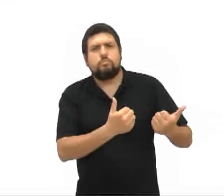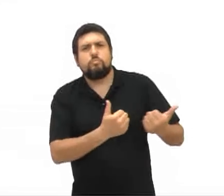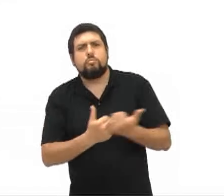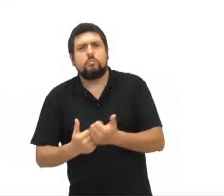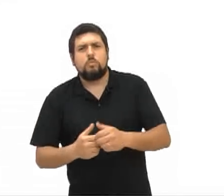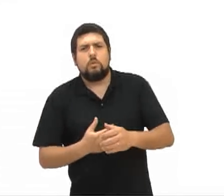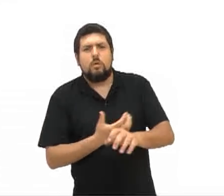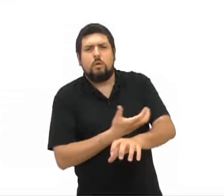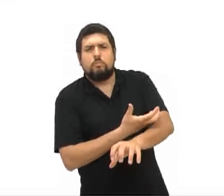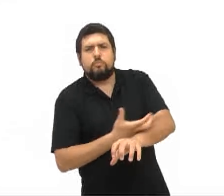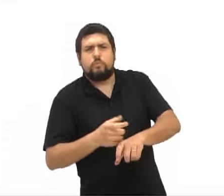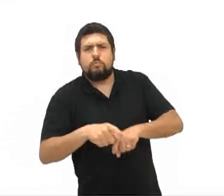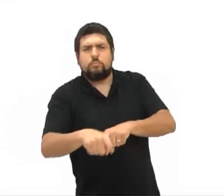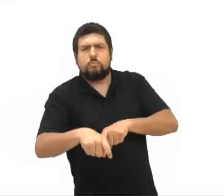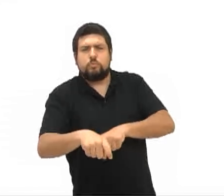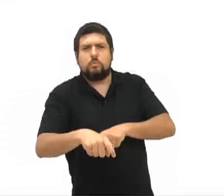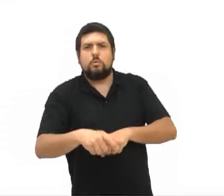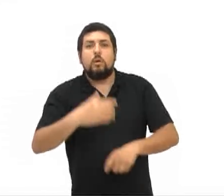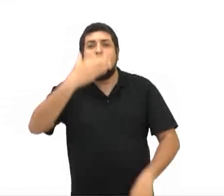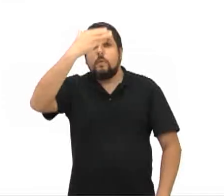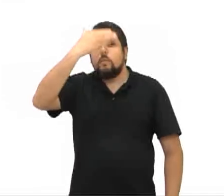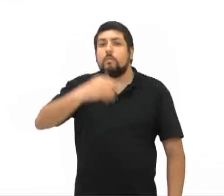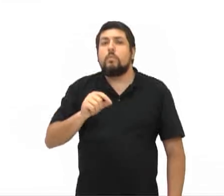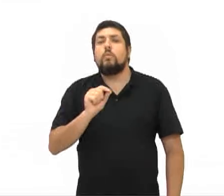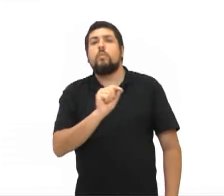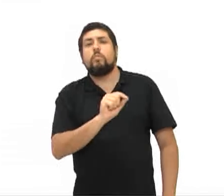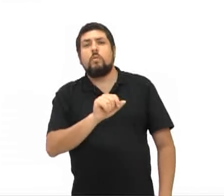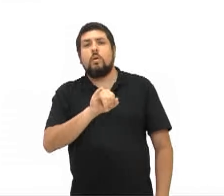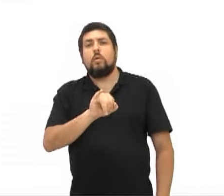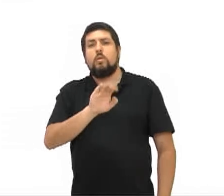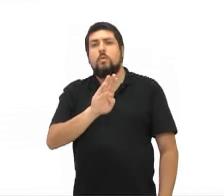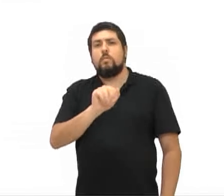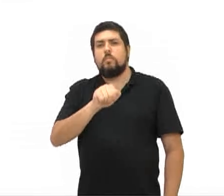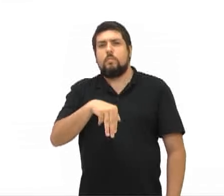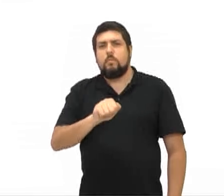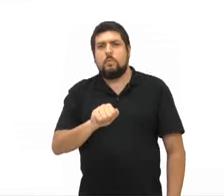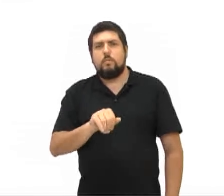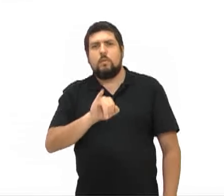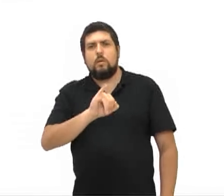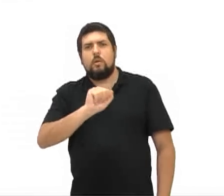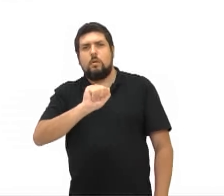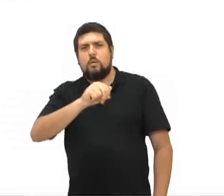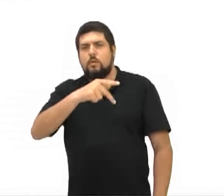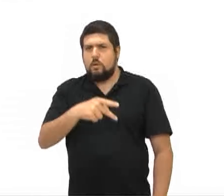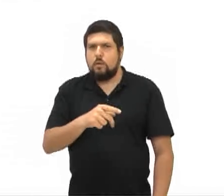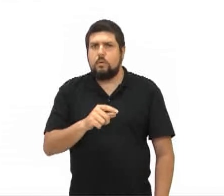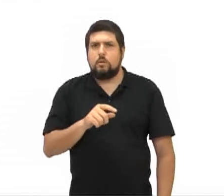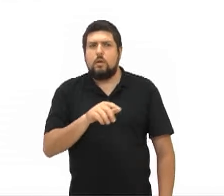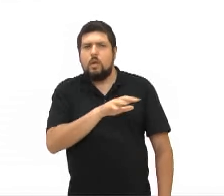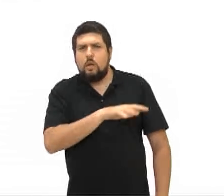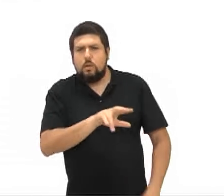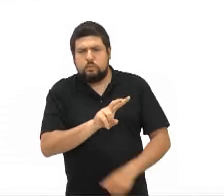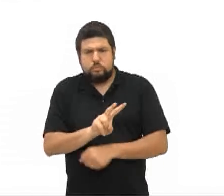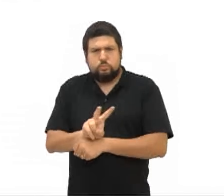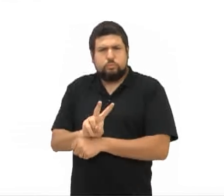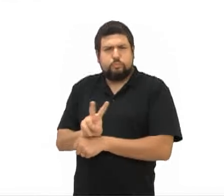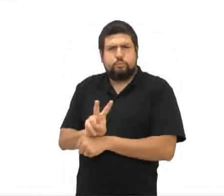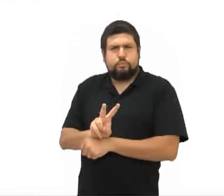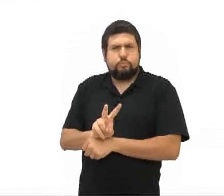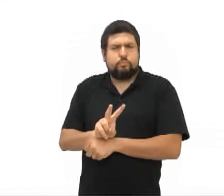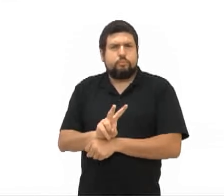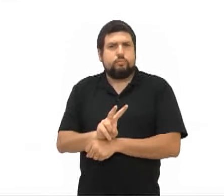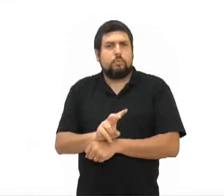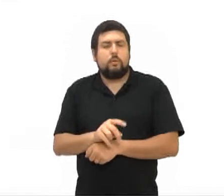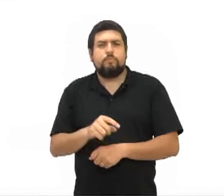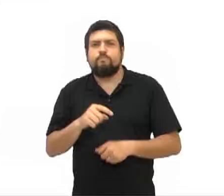evidencia que os órgãos de fiscalização, IBAMA e IAP, não estão conseguindo conter o fluxo